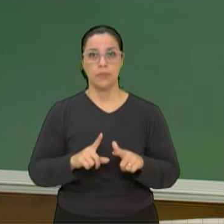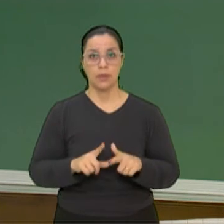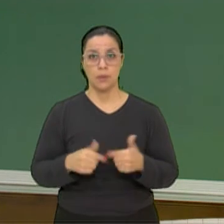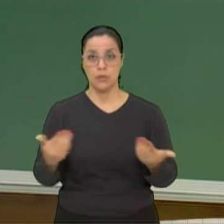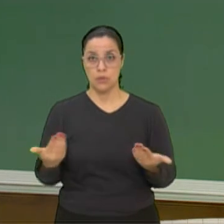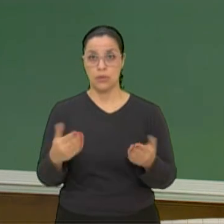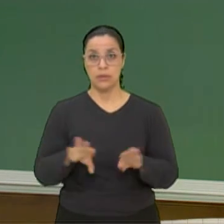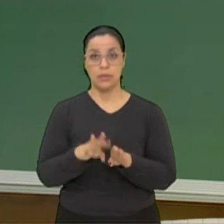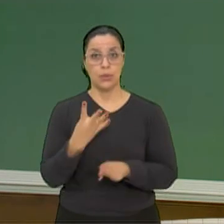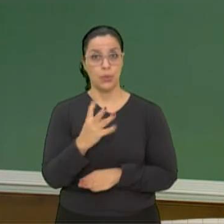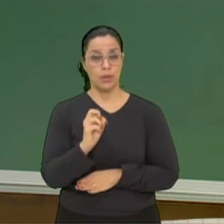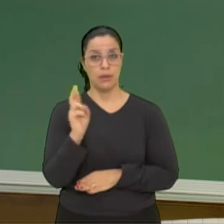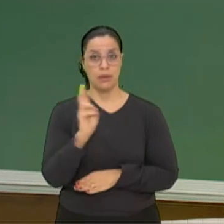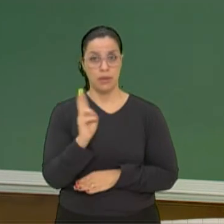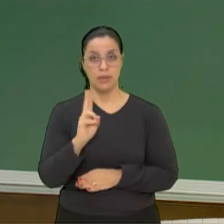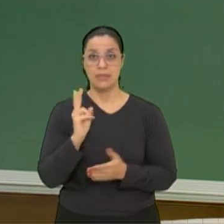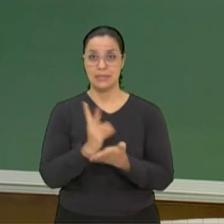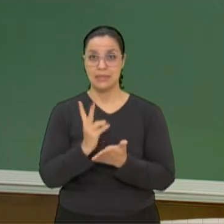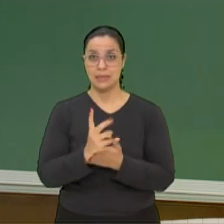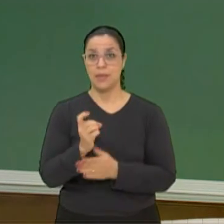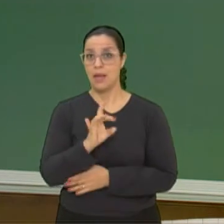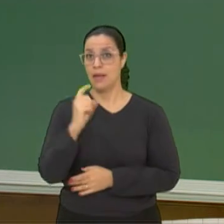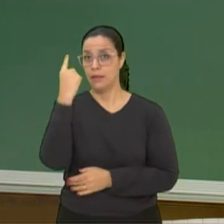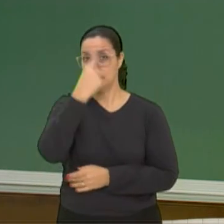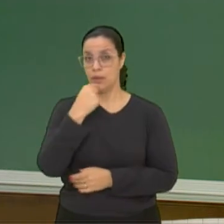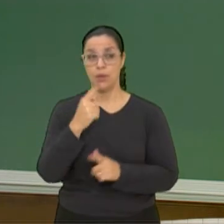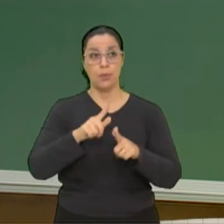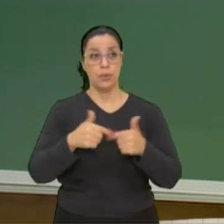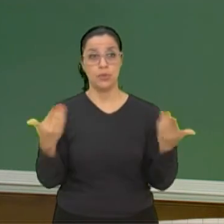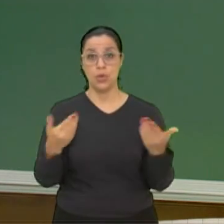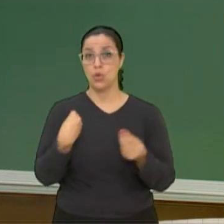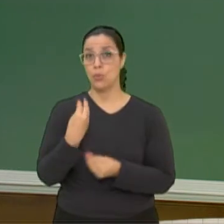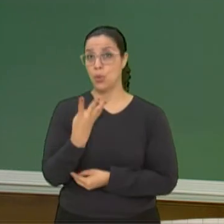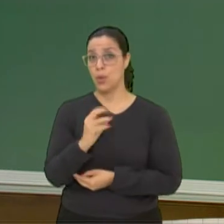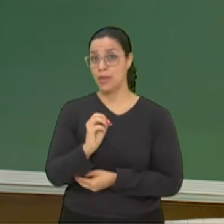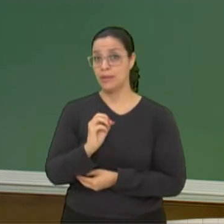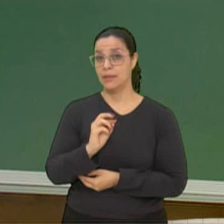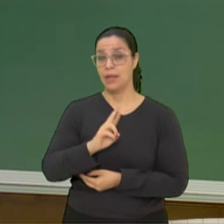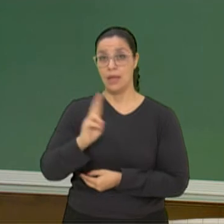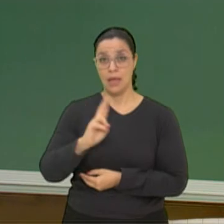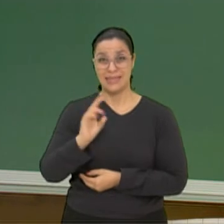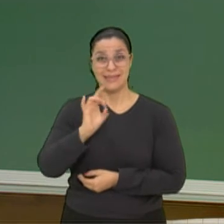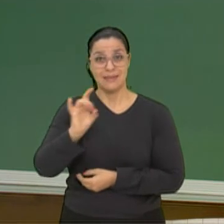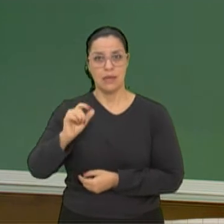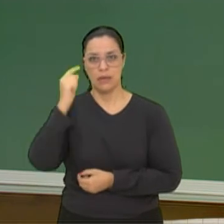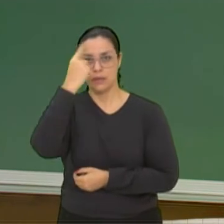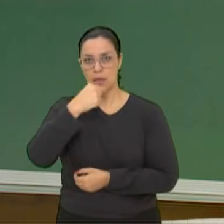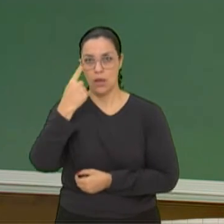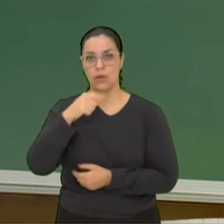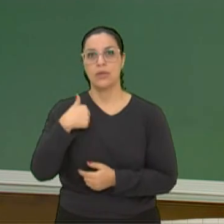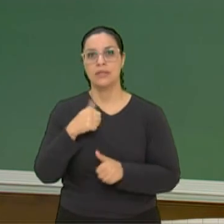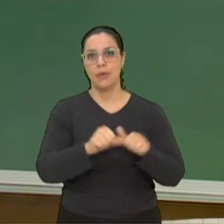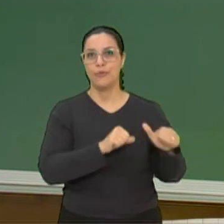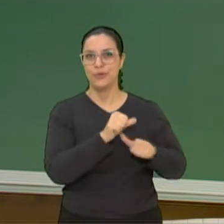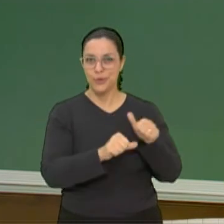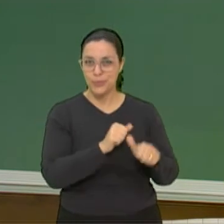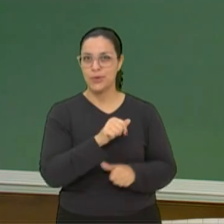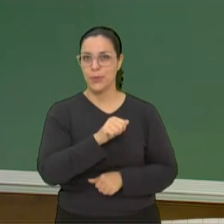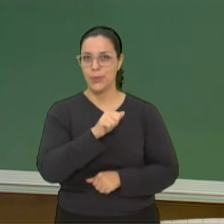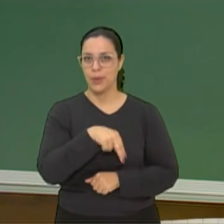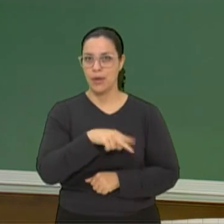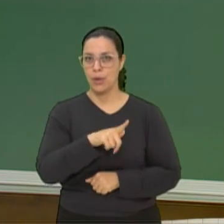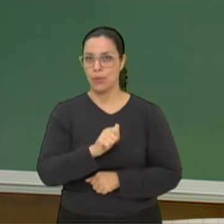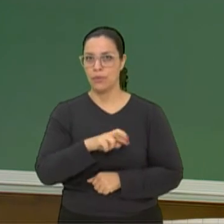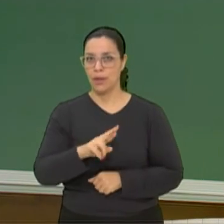ok? R$40 por hora. Então, como é R$40 por hora, ele é o meu coeficiente angular. E aí